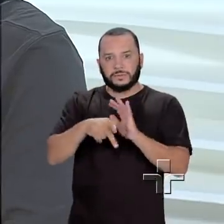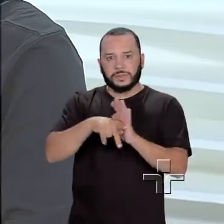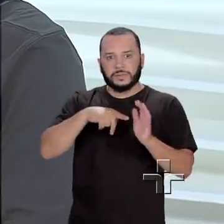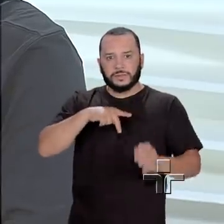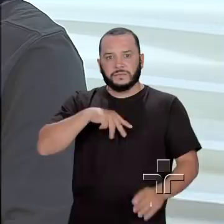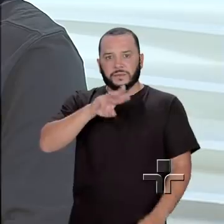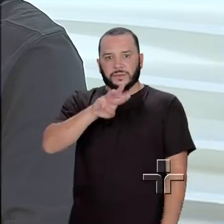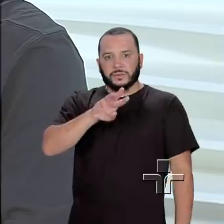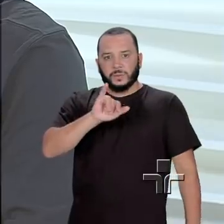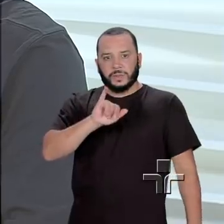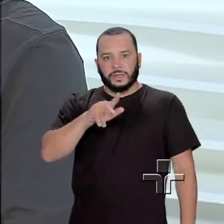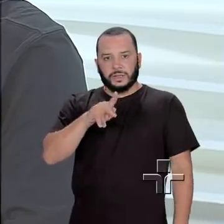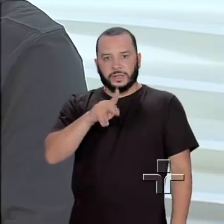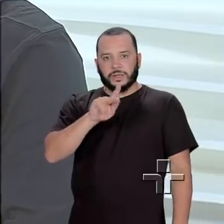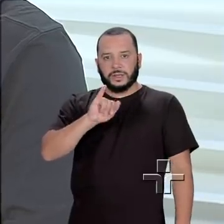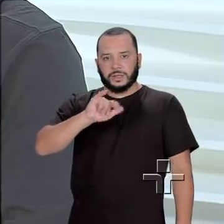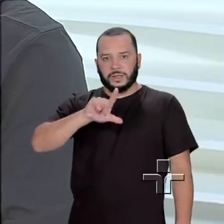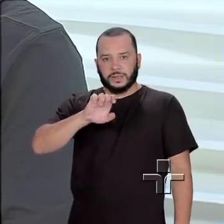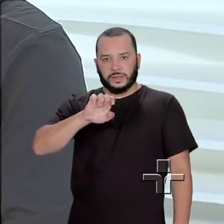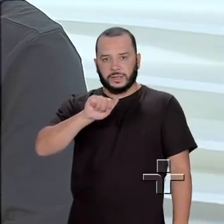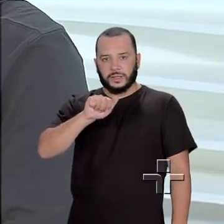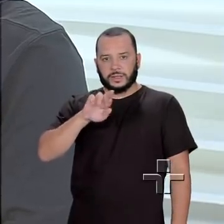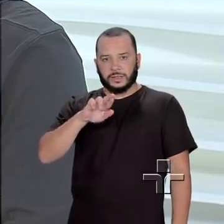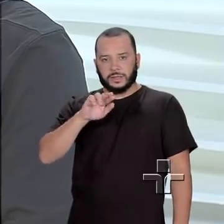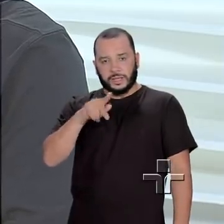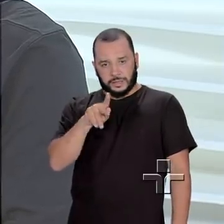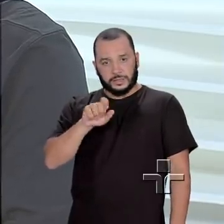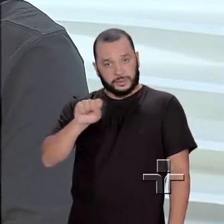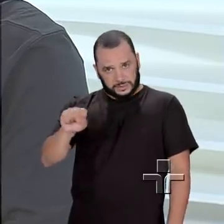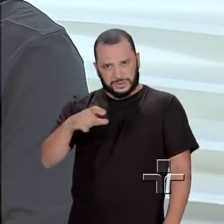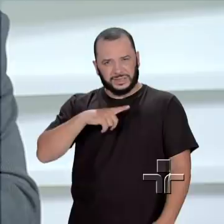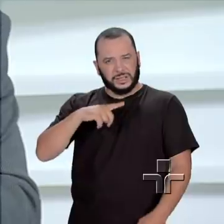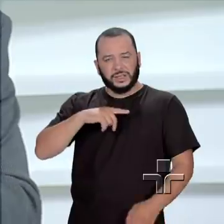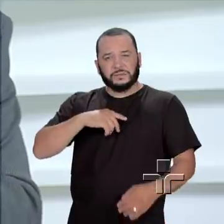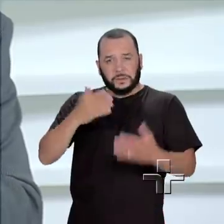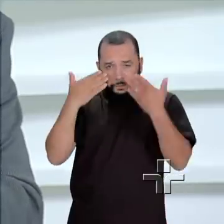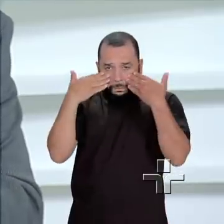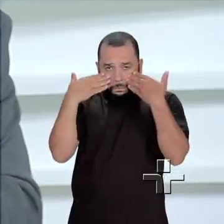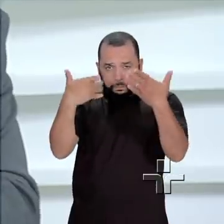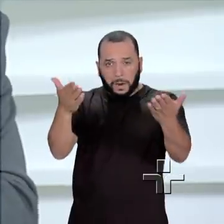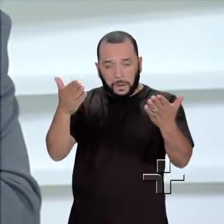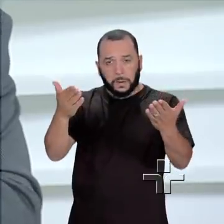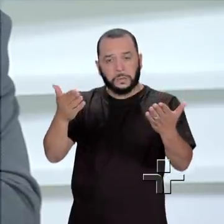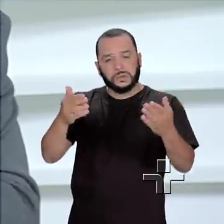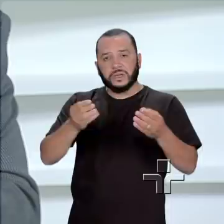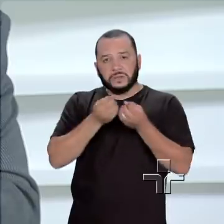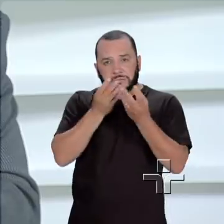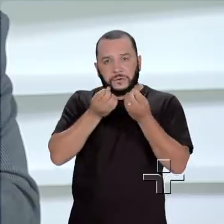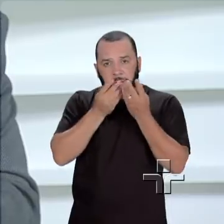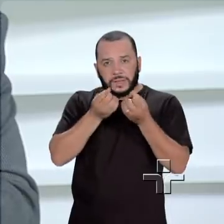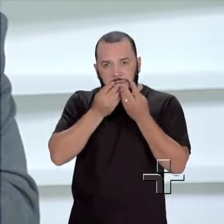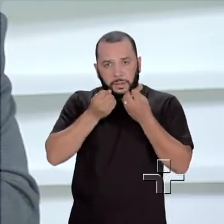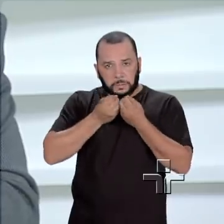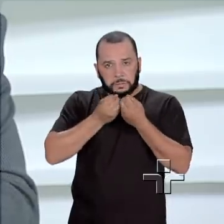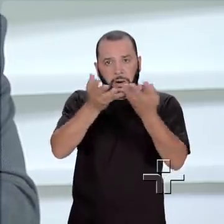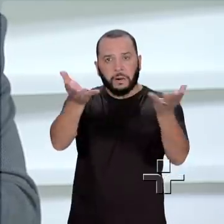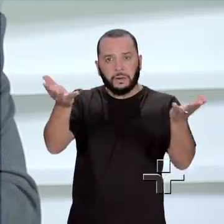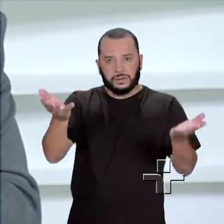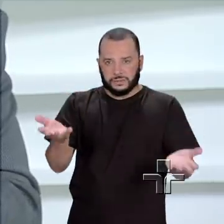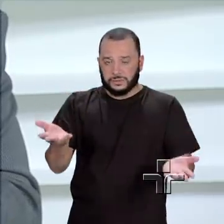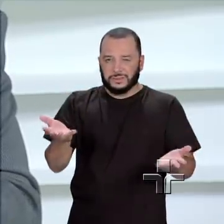nós tivemos, em consequência, uma sequência de vazamentos aí. É possível compatibilizar essa questão